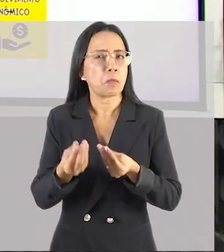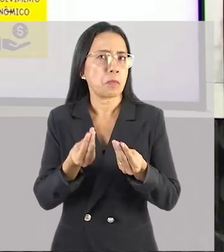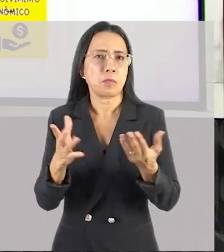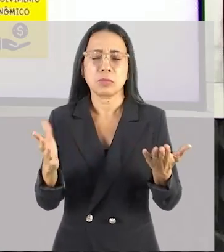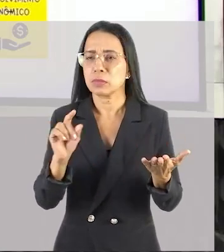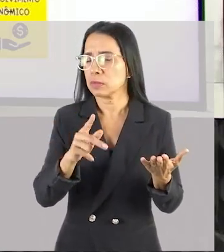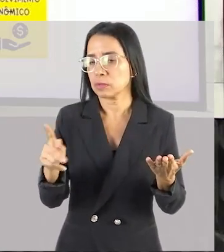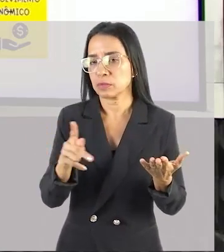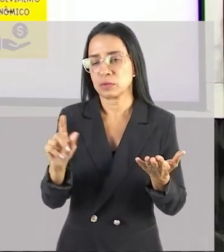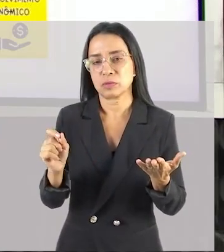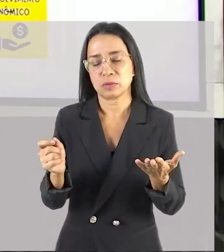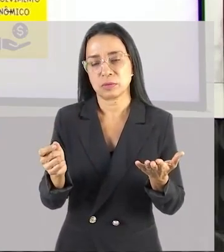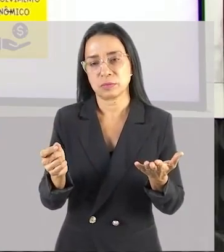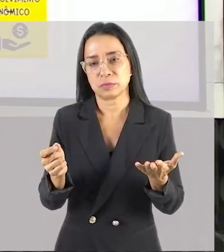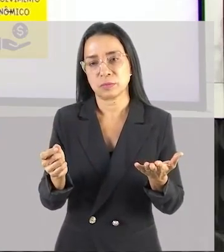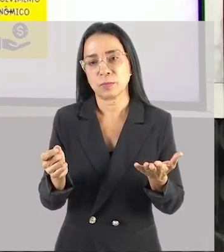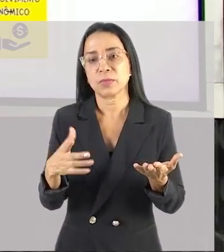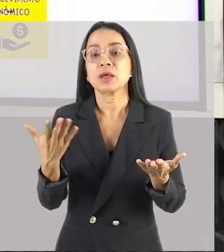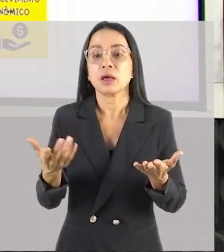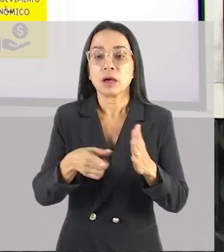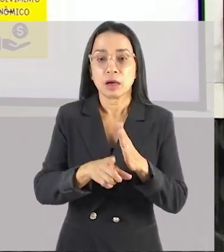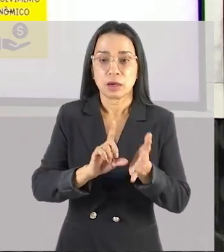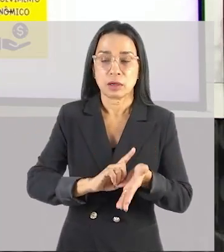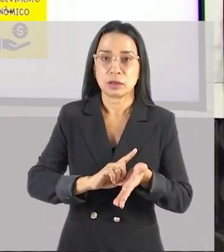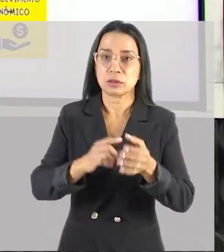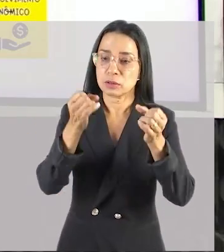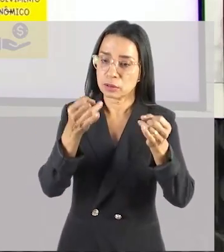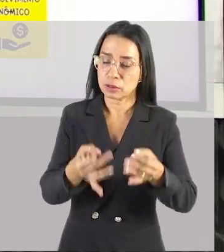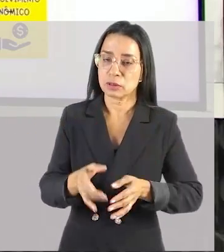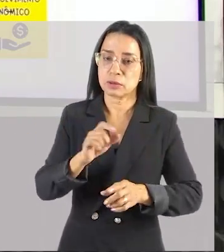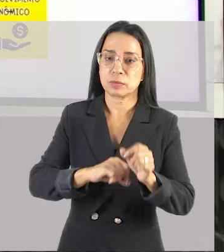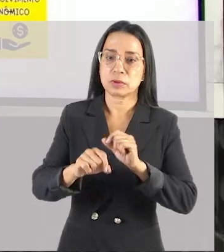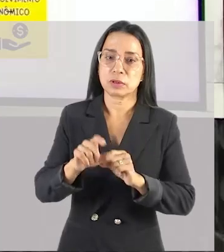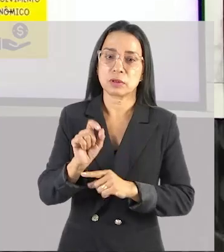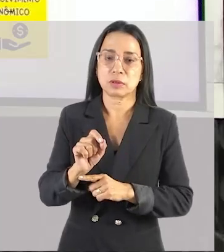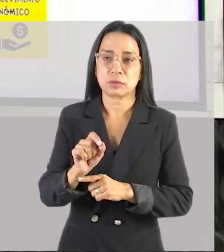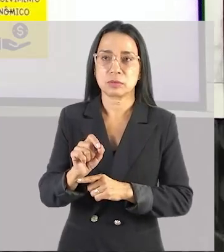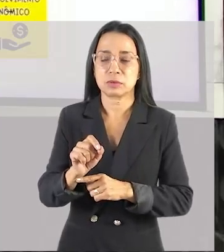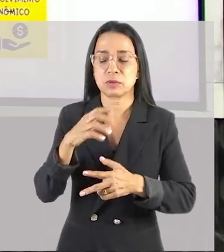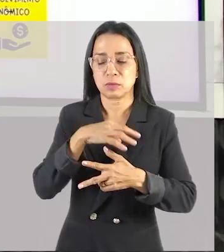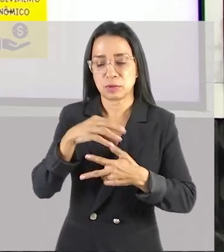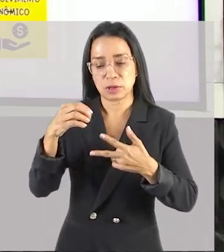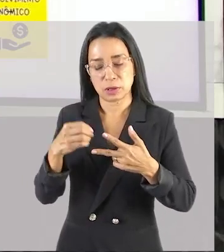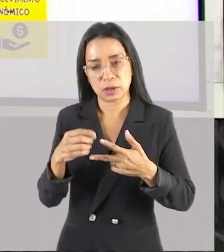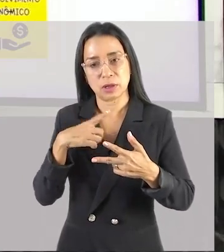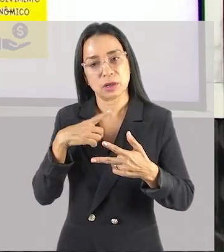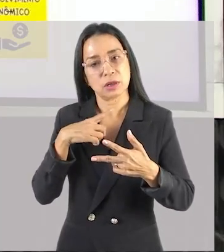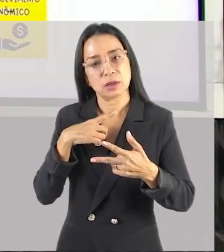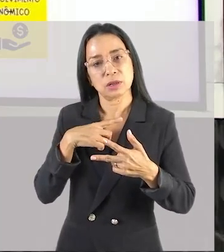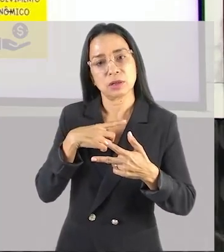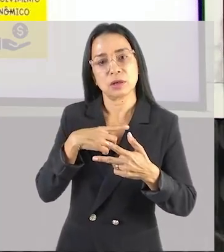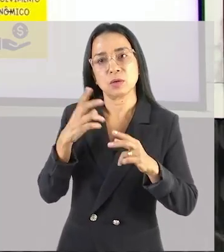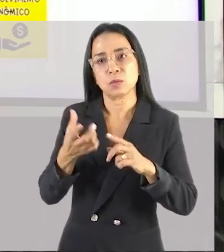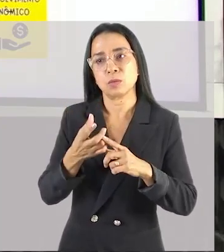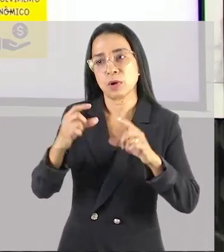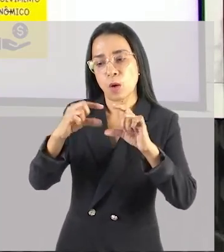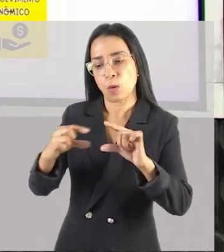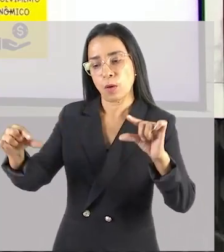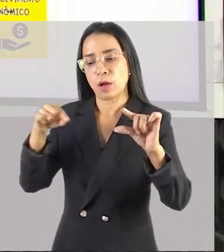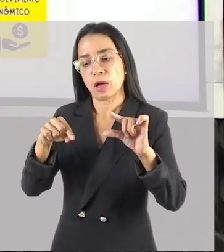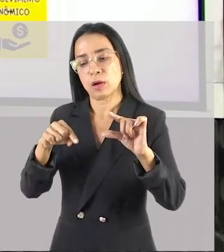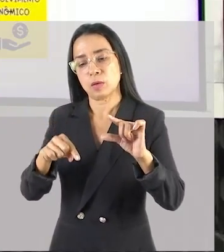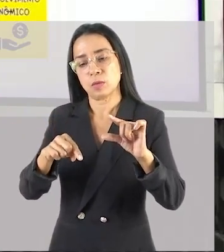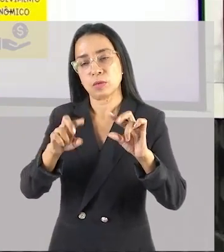nós terminamos o capítulo anterior falando a respeito de que o Enem cobra um recorte temático. Mas uma